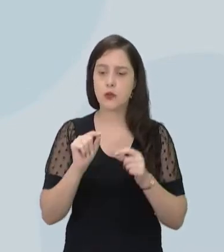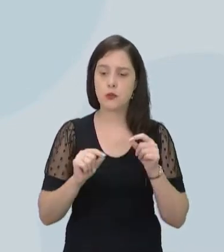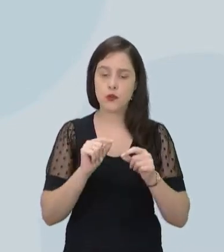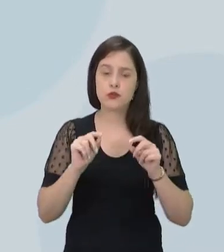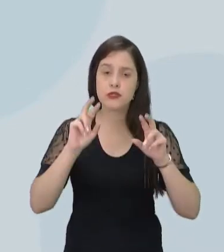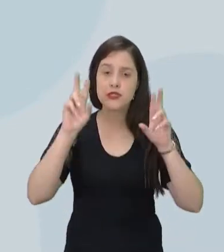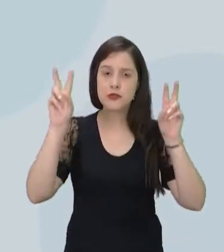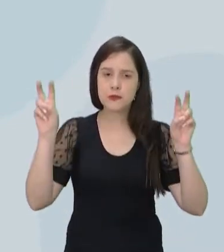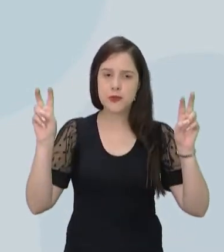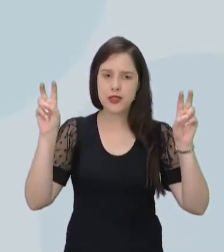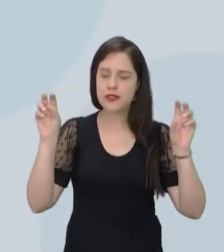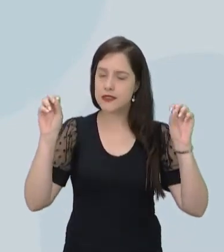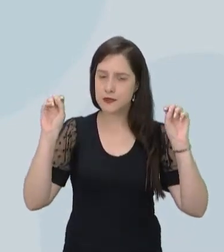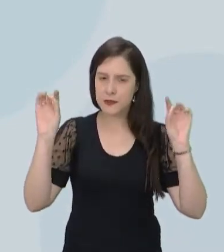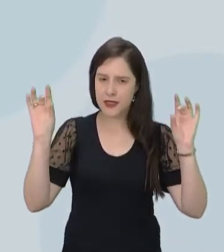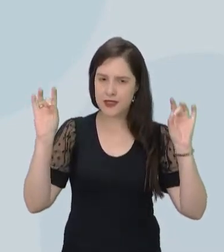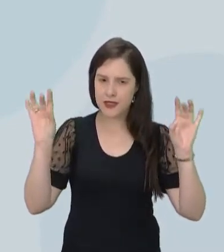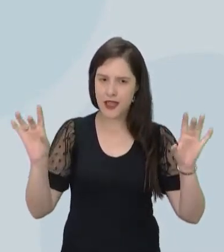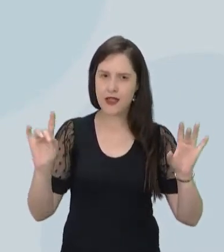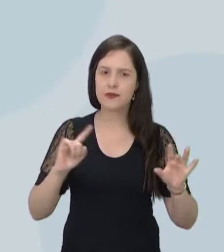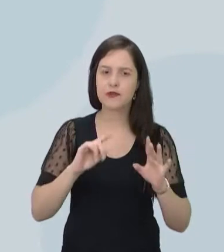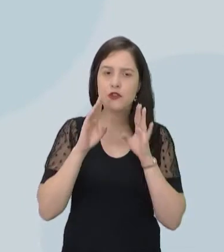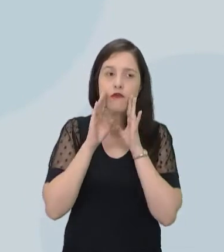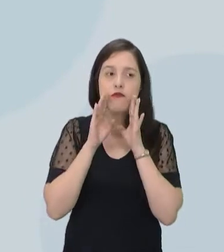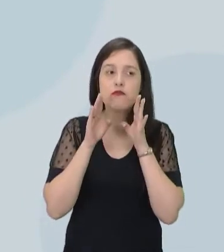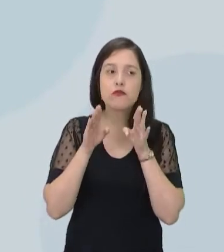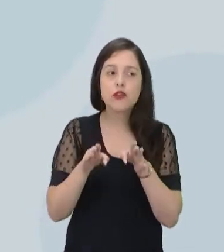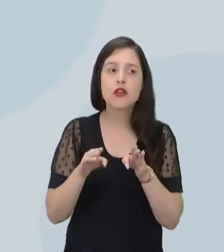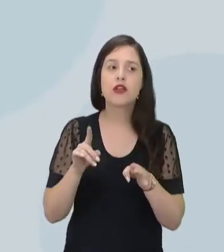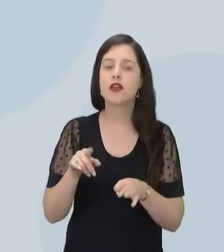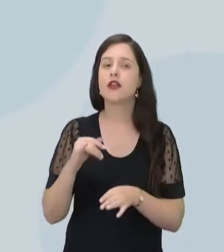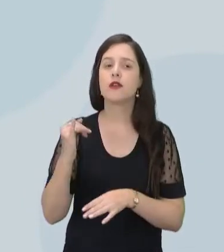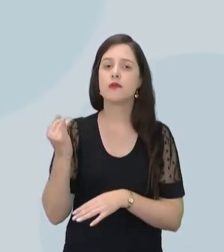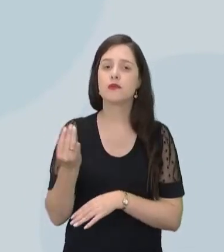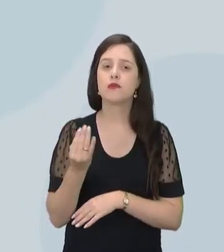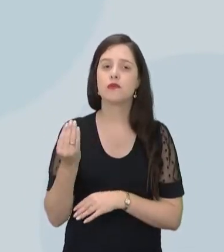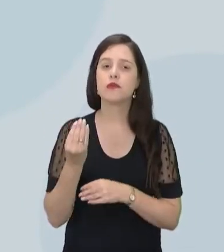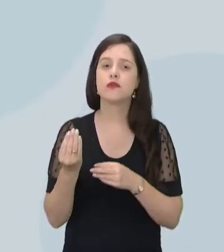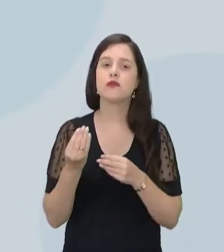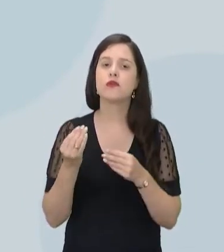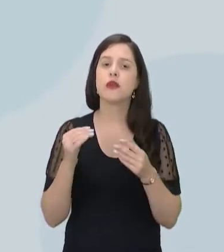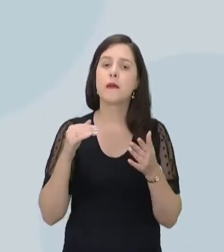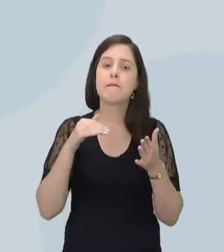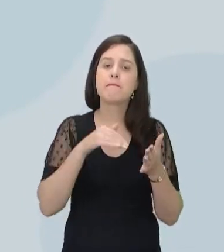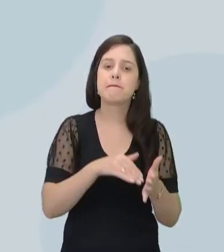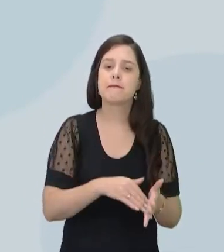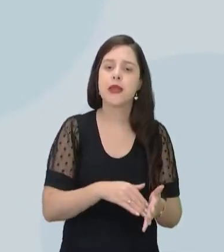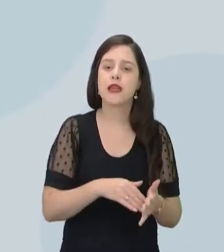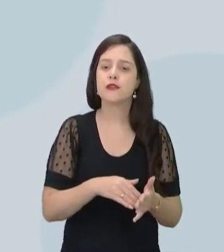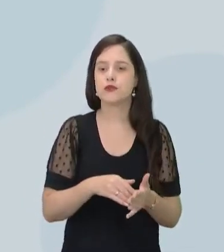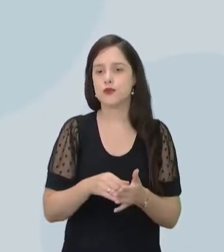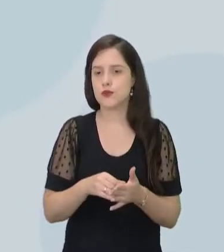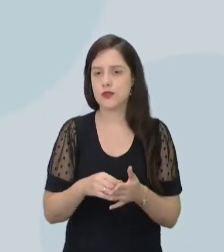especiais em tópico, que é como que a gente vai fazer isso, qual que são os métodos que a gente vai fazer isso,